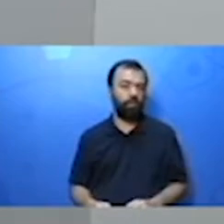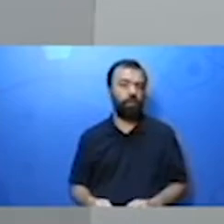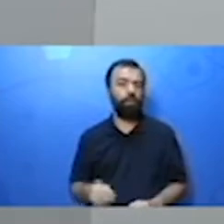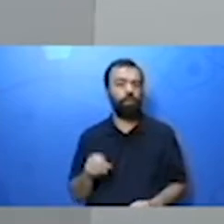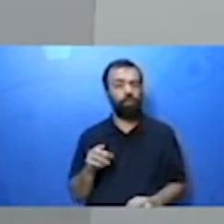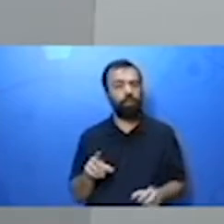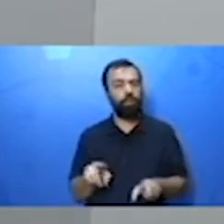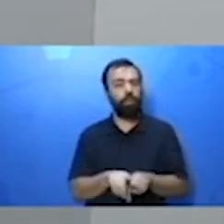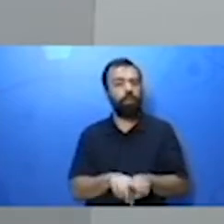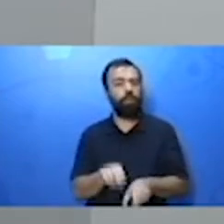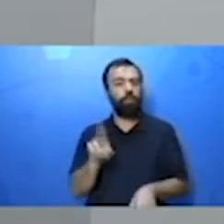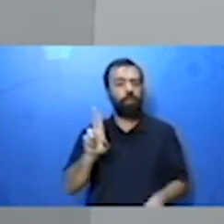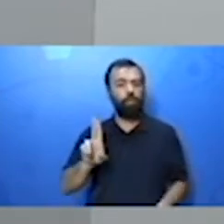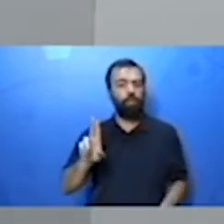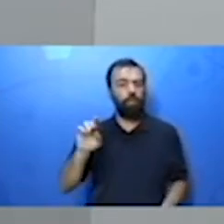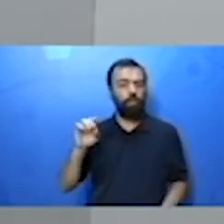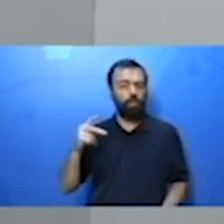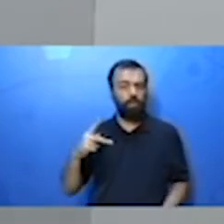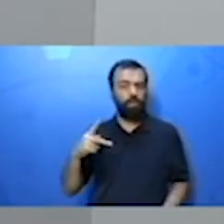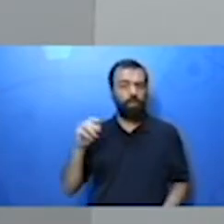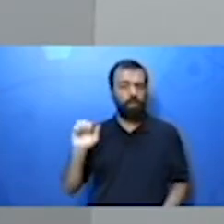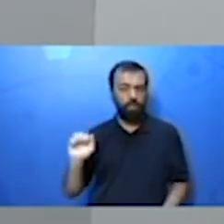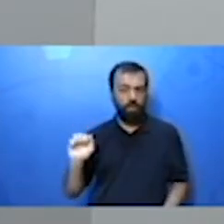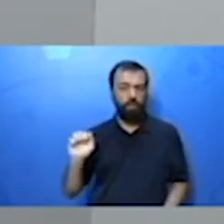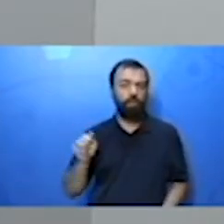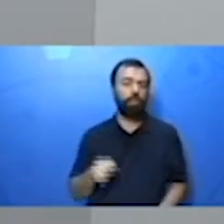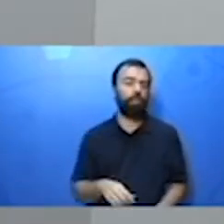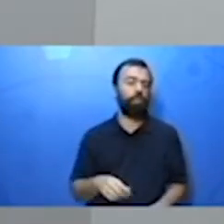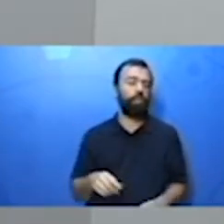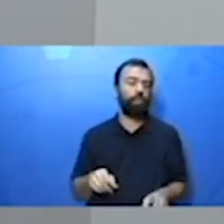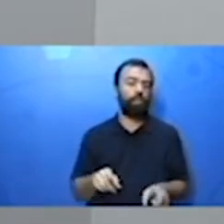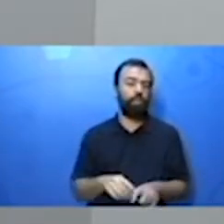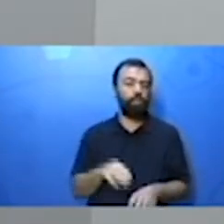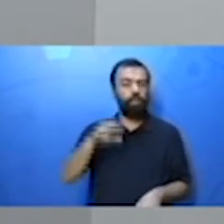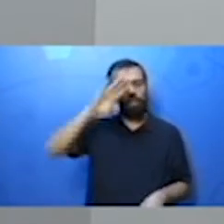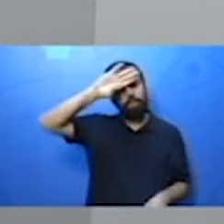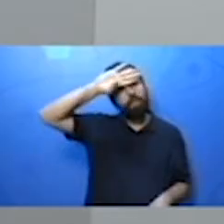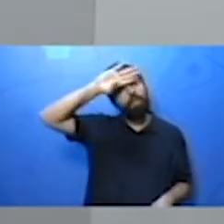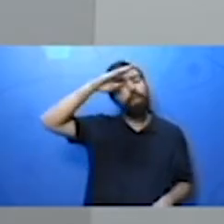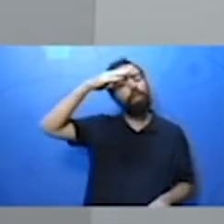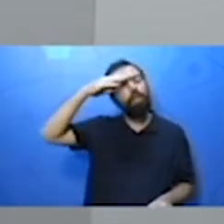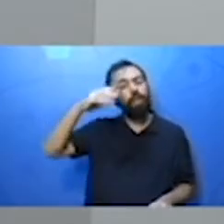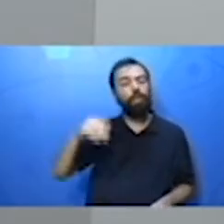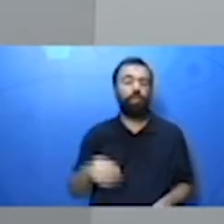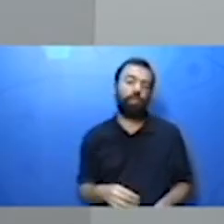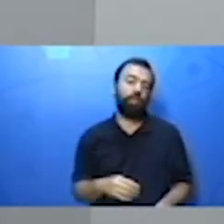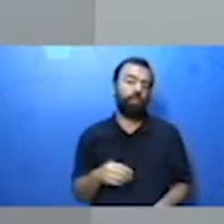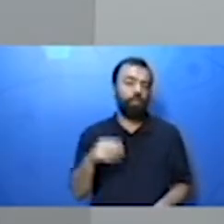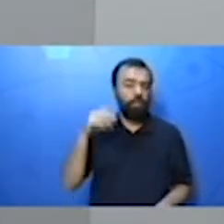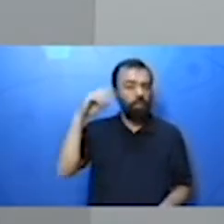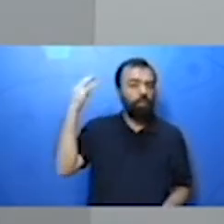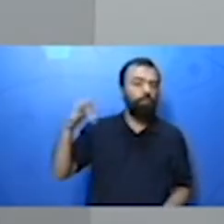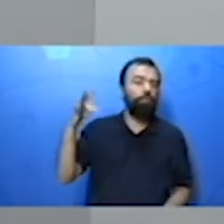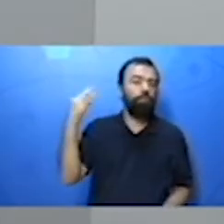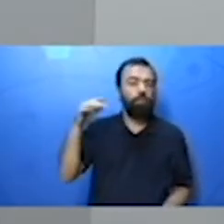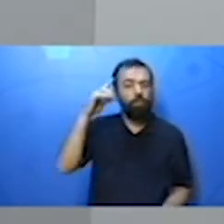para nos atender, estão atendendo muito bem. Febre, dor de cabeça, náuseas e qualquer outros dores